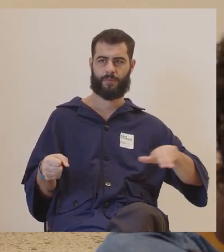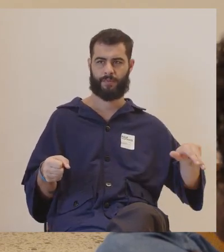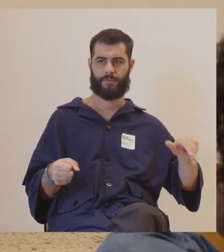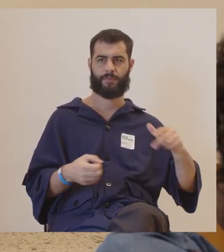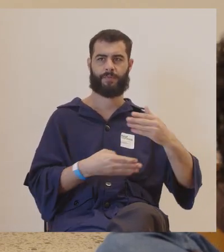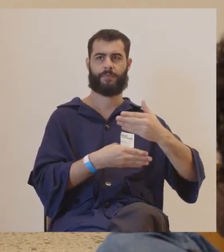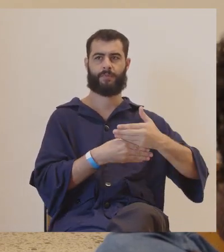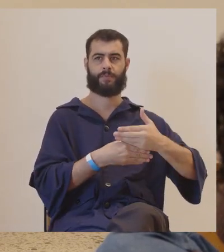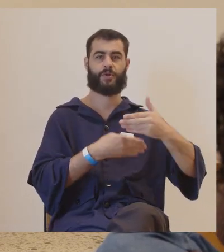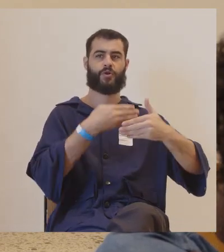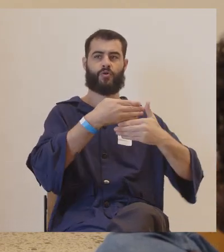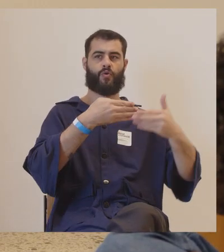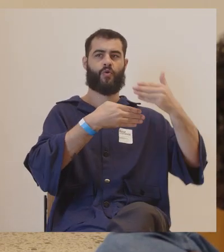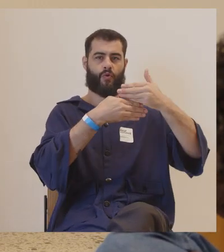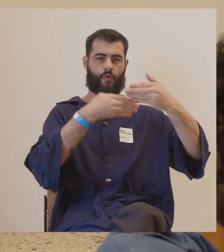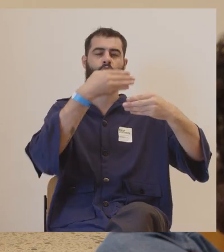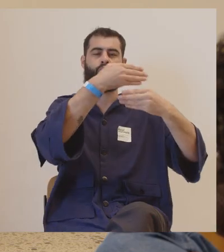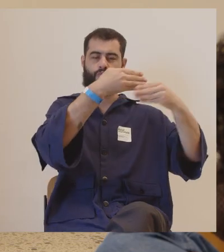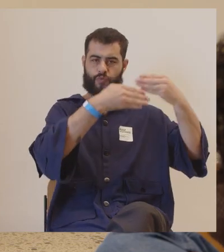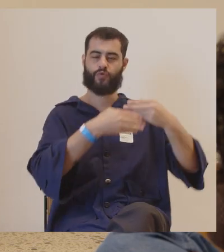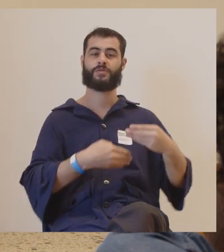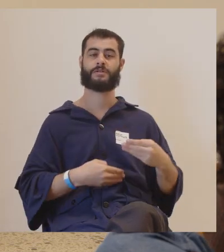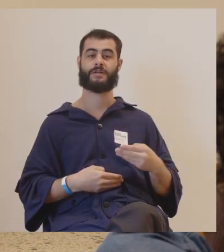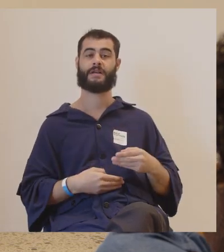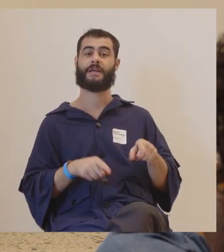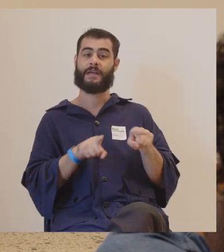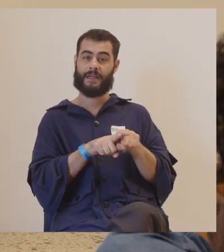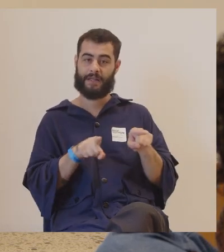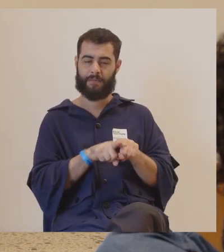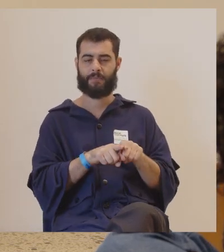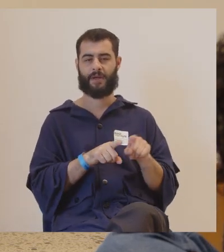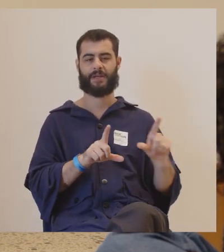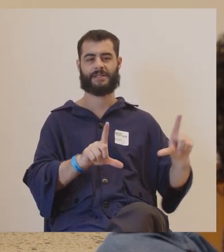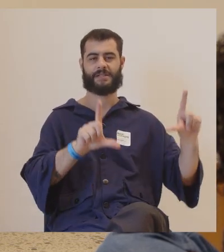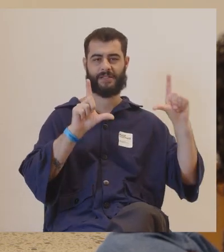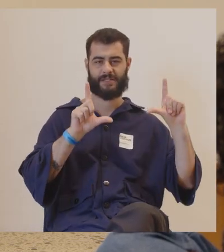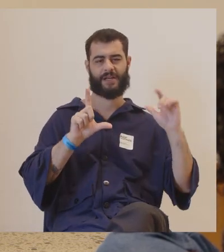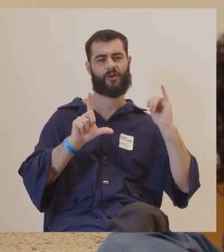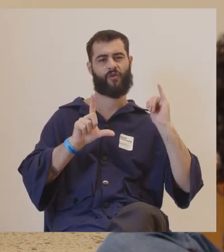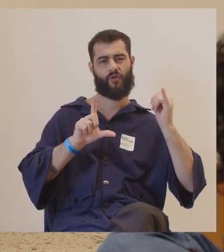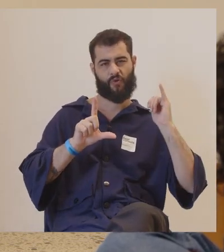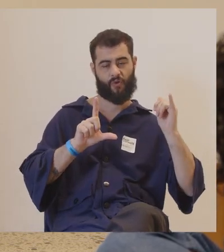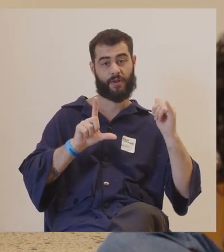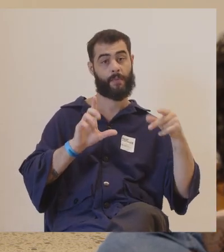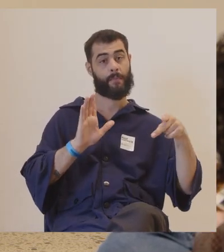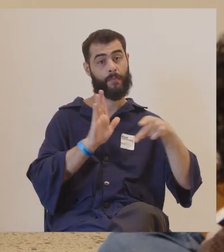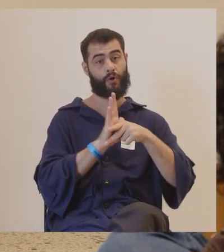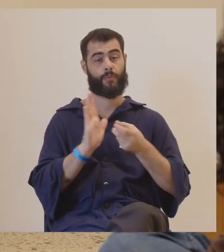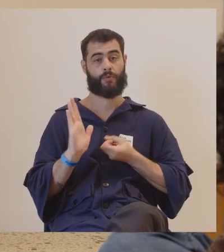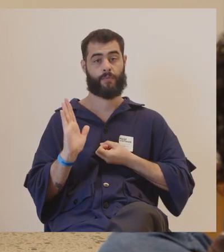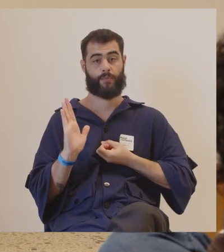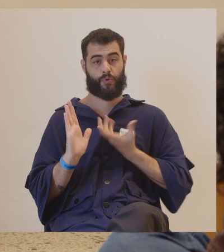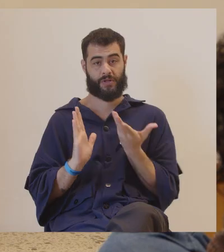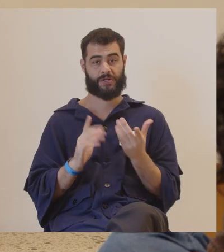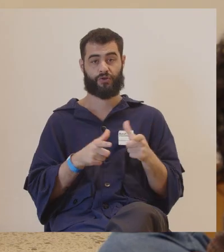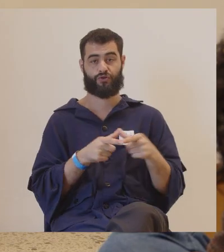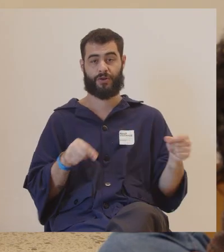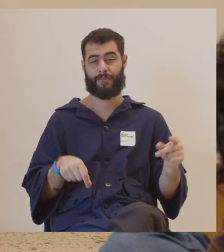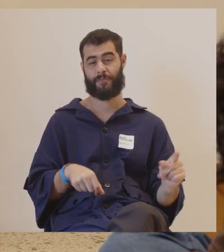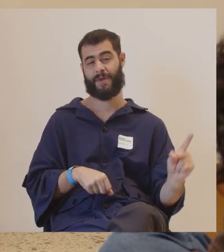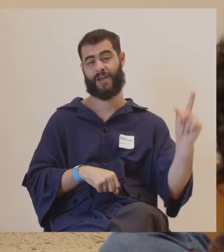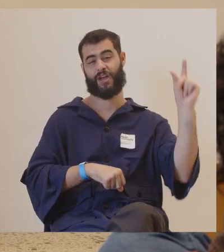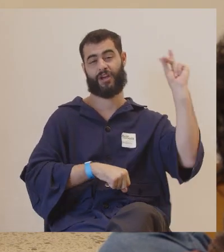na representação de cenas e narrativas que estão na poesia japonesa medieval. Essa é